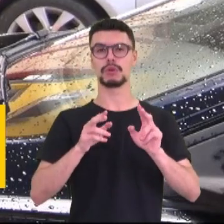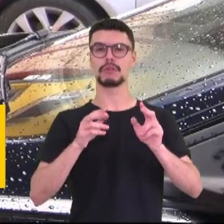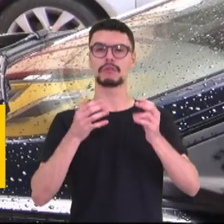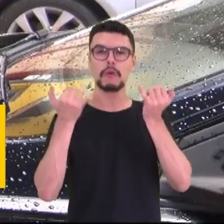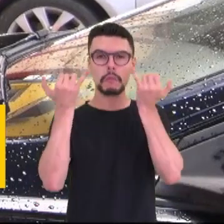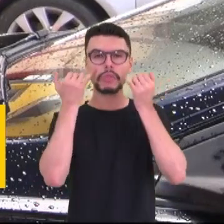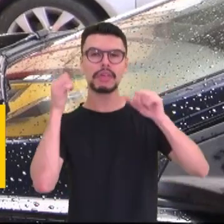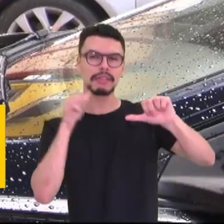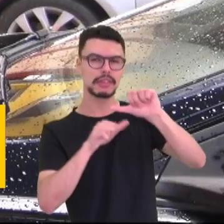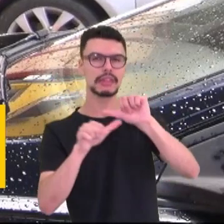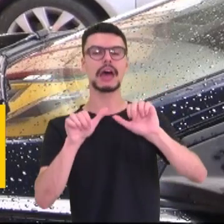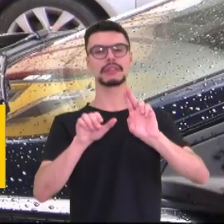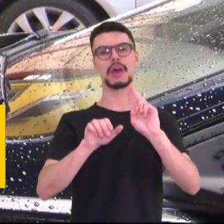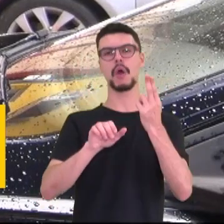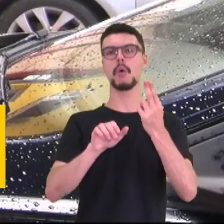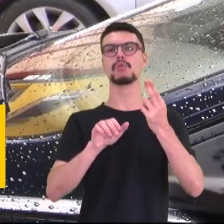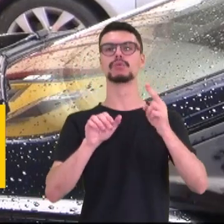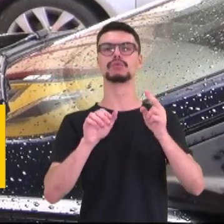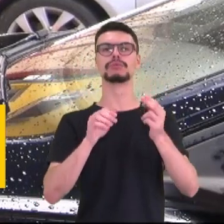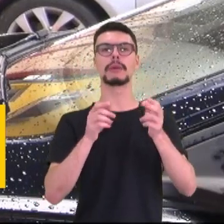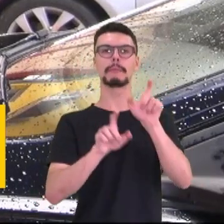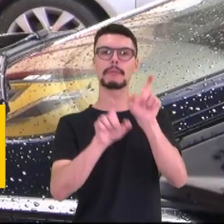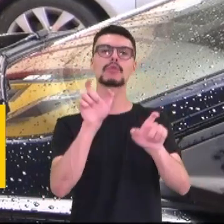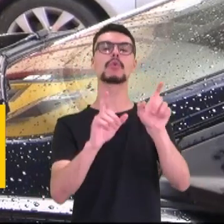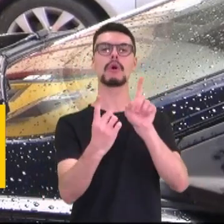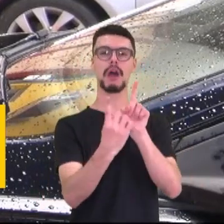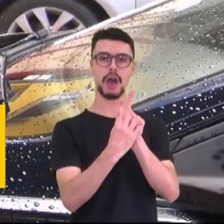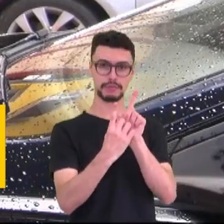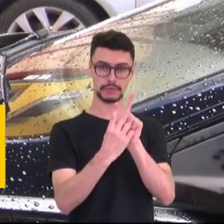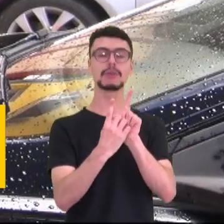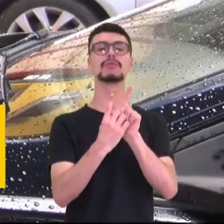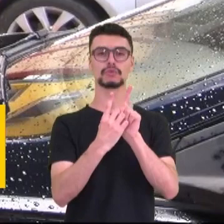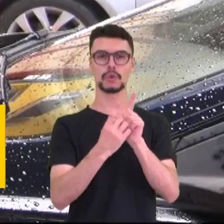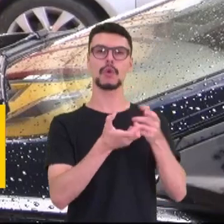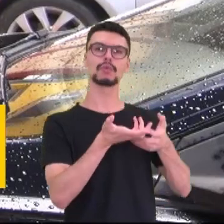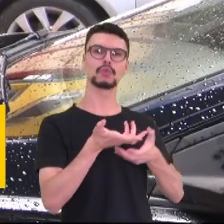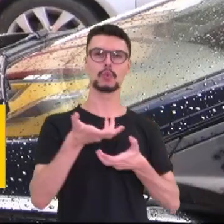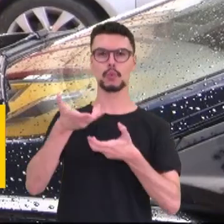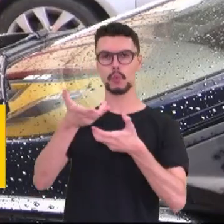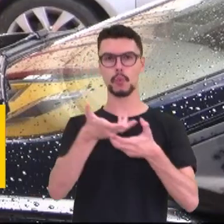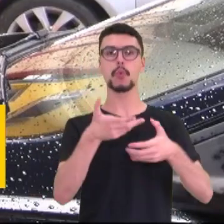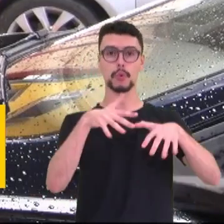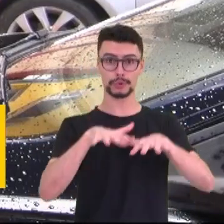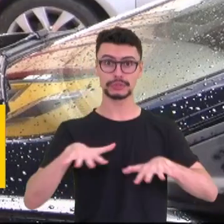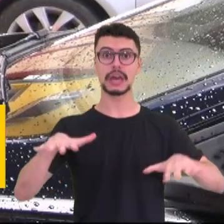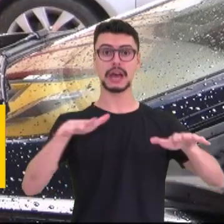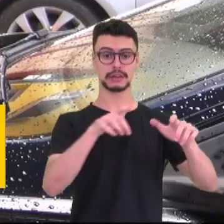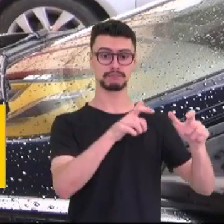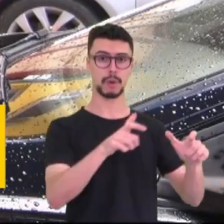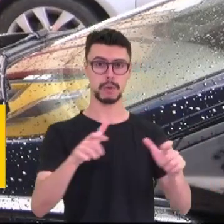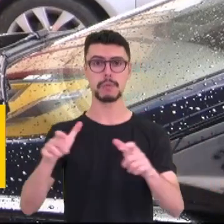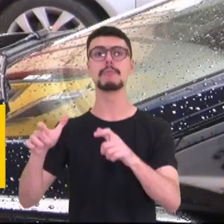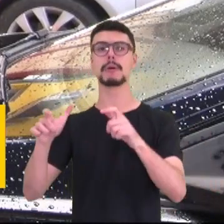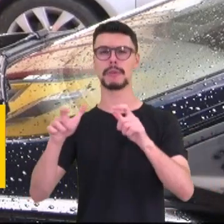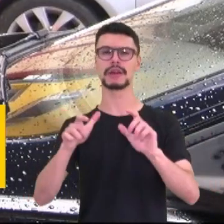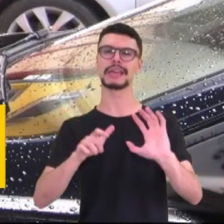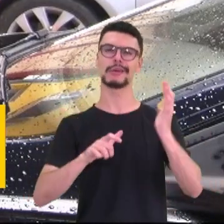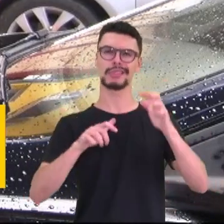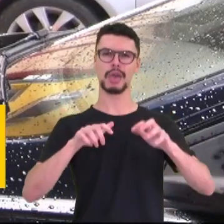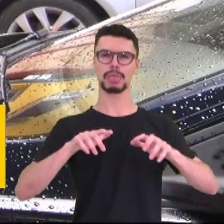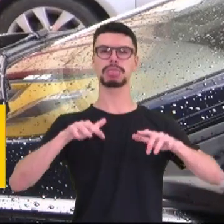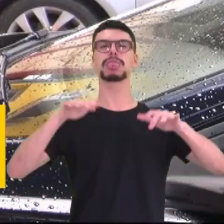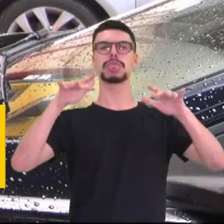pessoas atendidas. Os números de atendimentos realizados pelo Corpo de Bombeiros nos municípios afetados pelos alagamentos